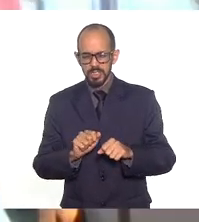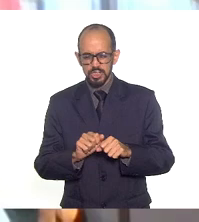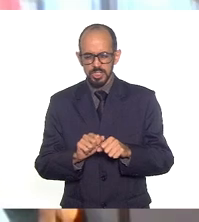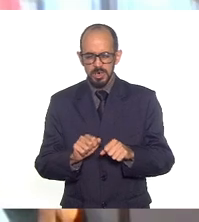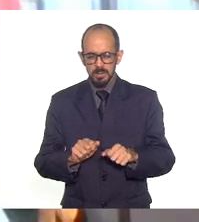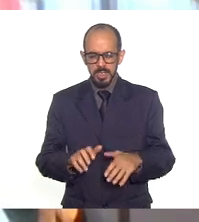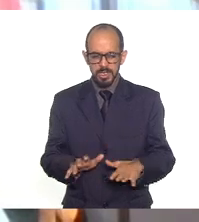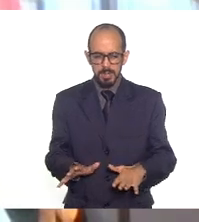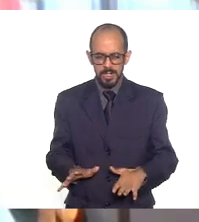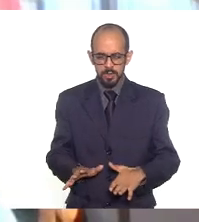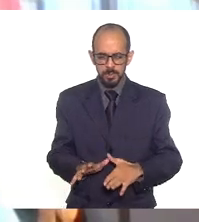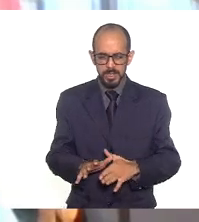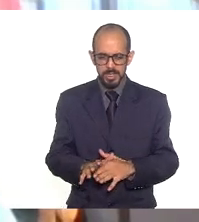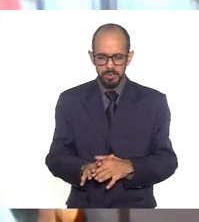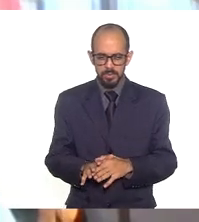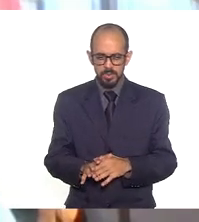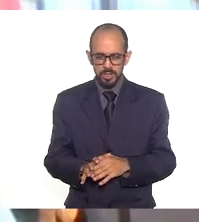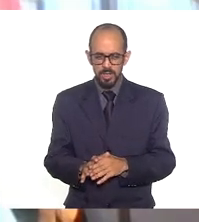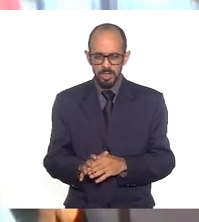É a mesma coisa.